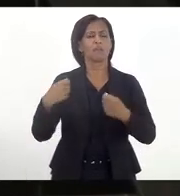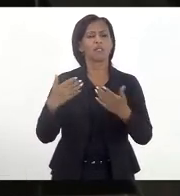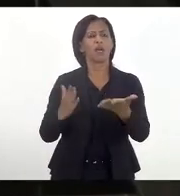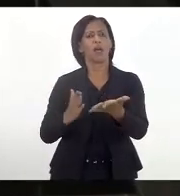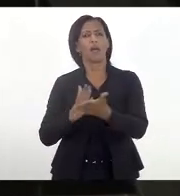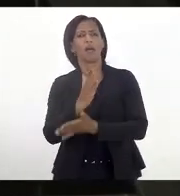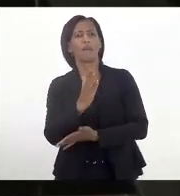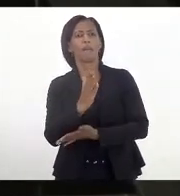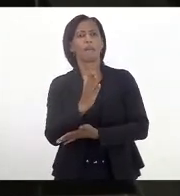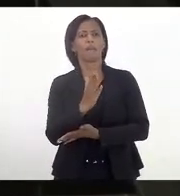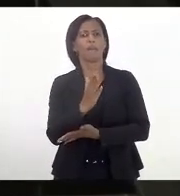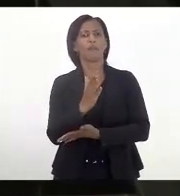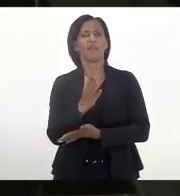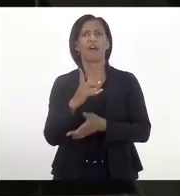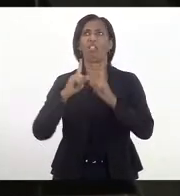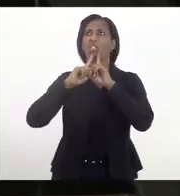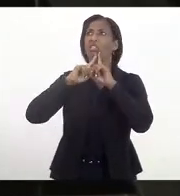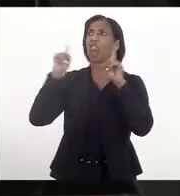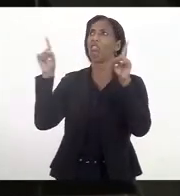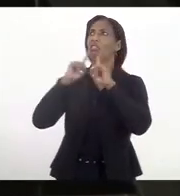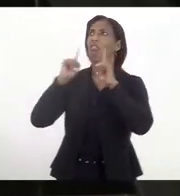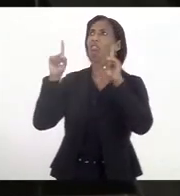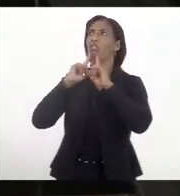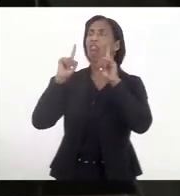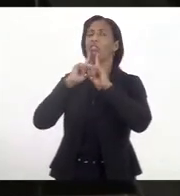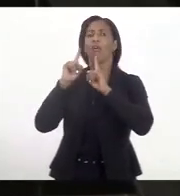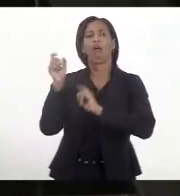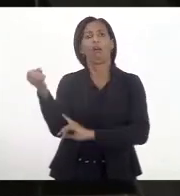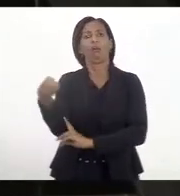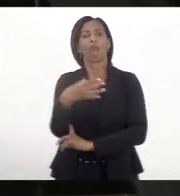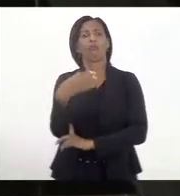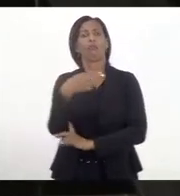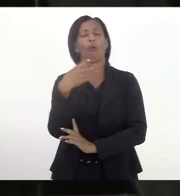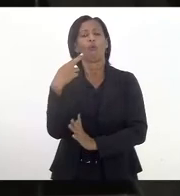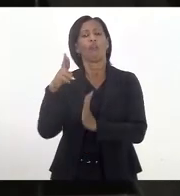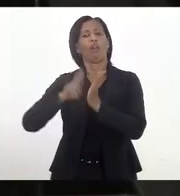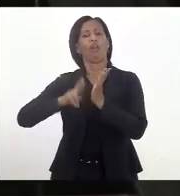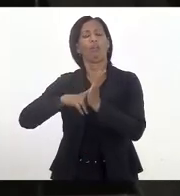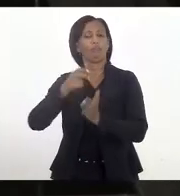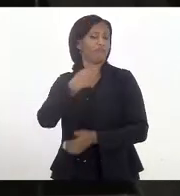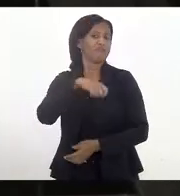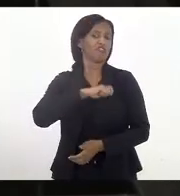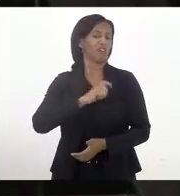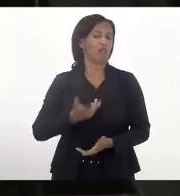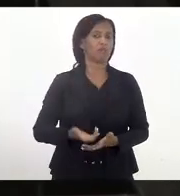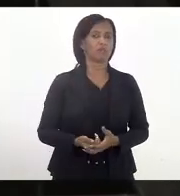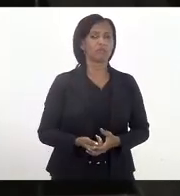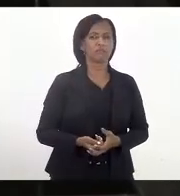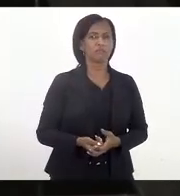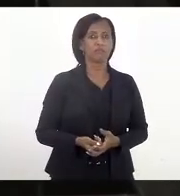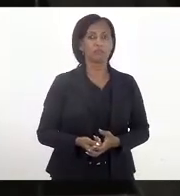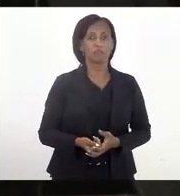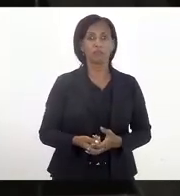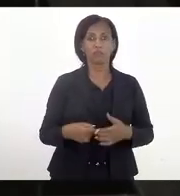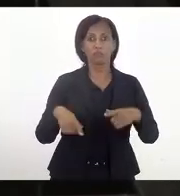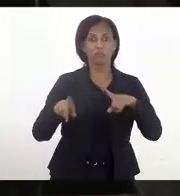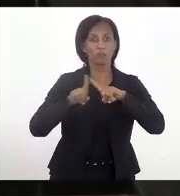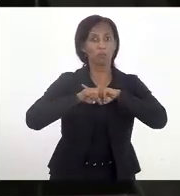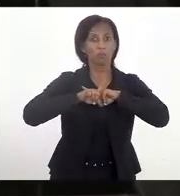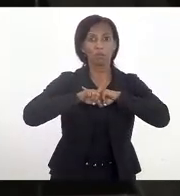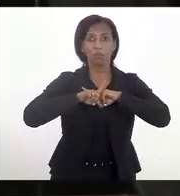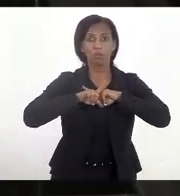aprovar sem espernear o novo regime de recuperação fiscal e não